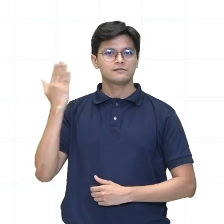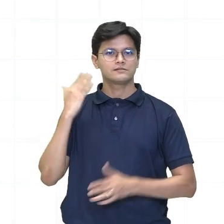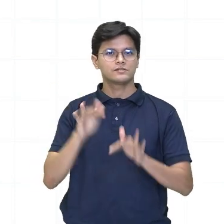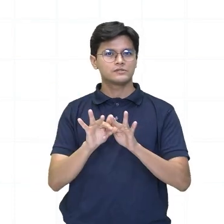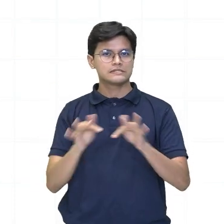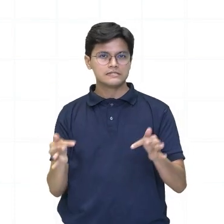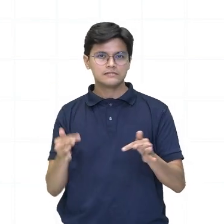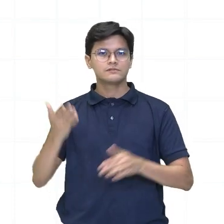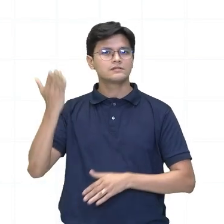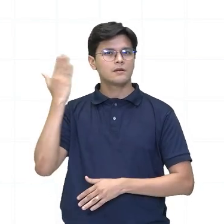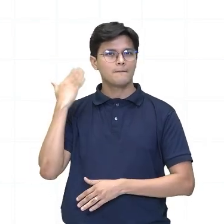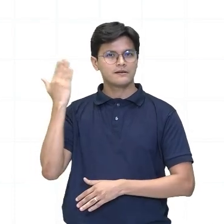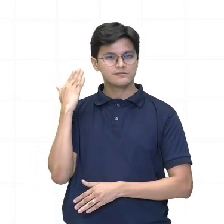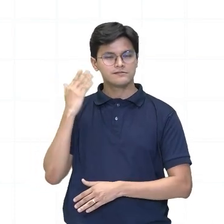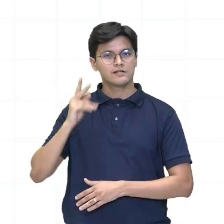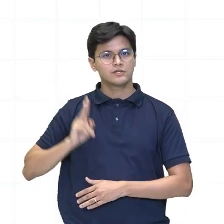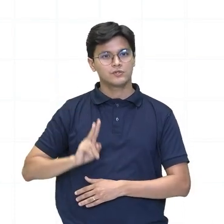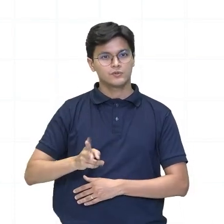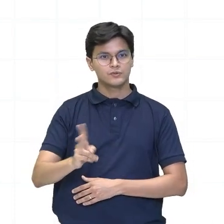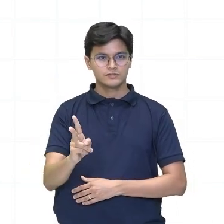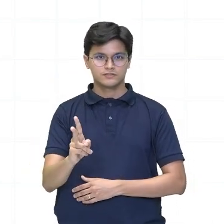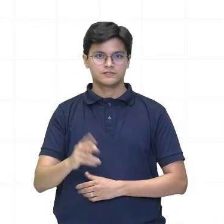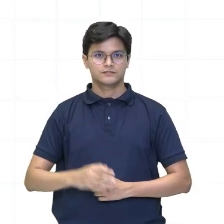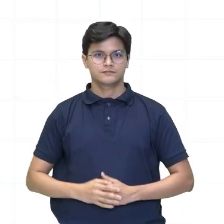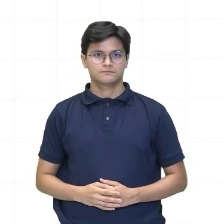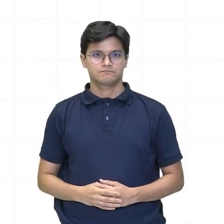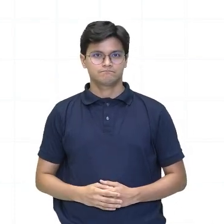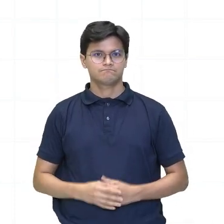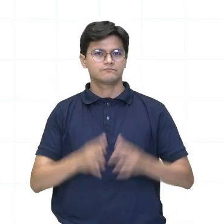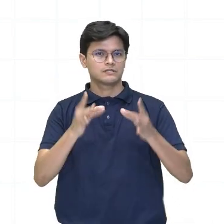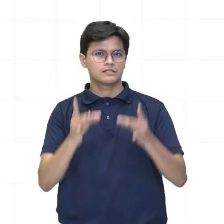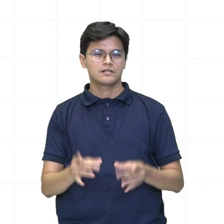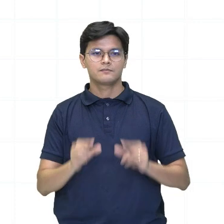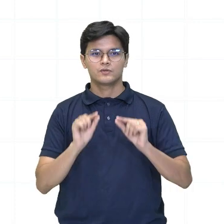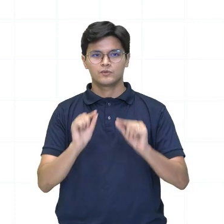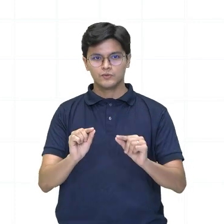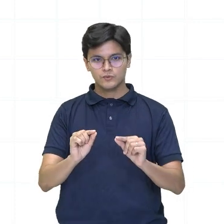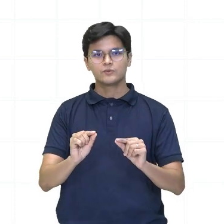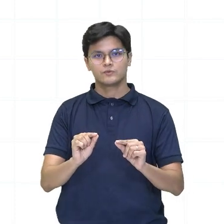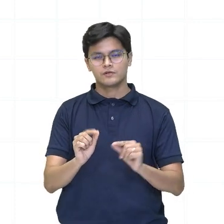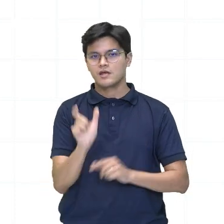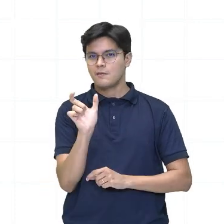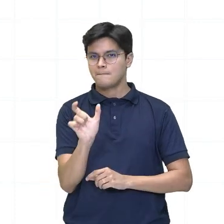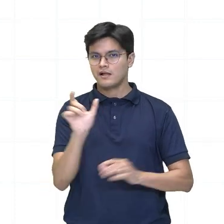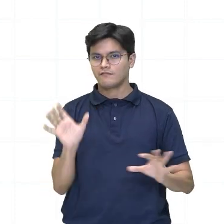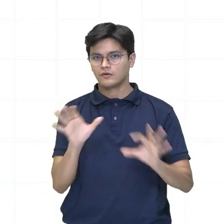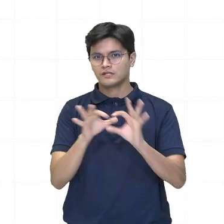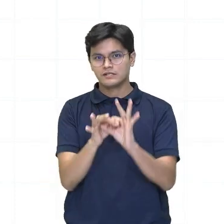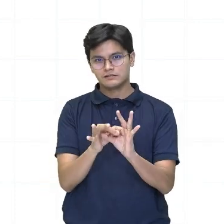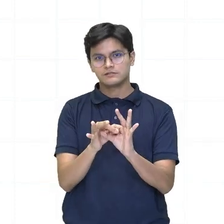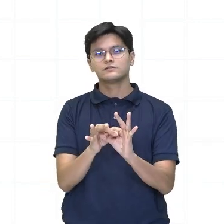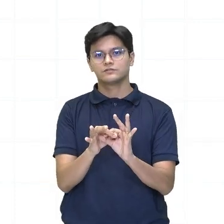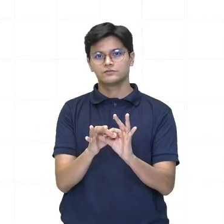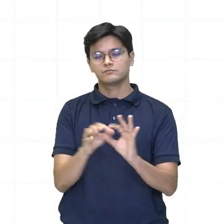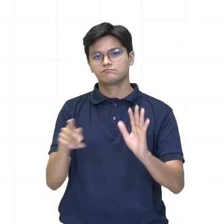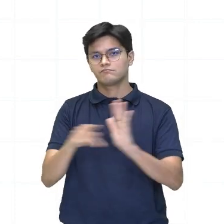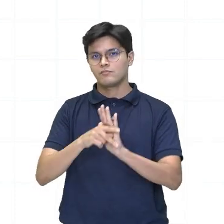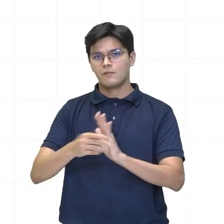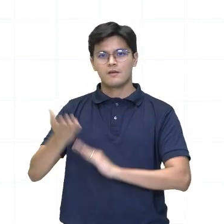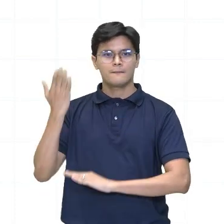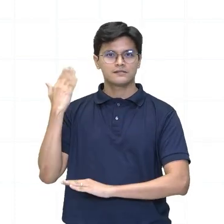contínuo, o detalhamento, conectores referentes ao passado, expressões